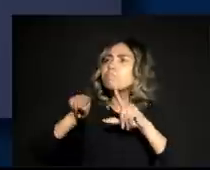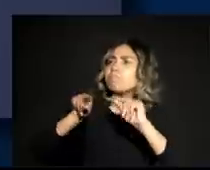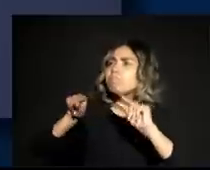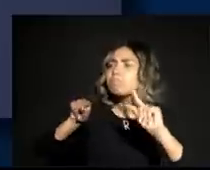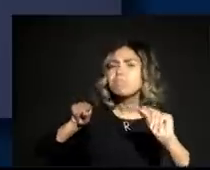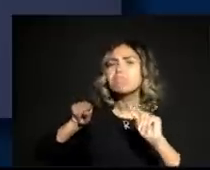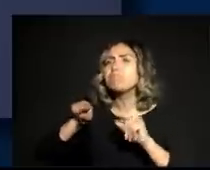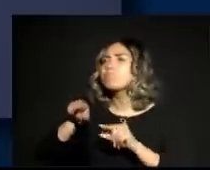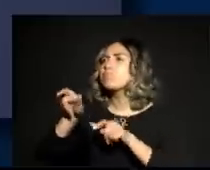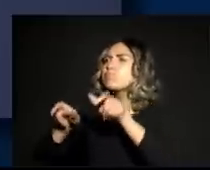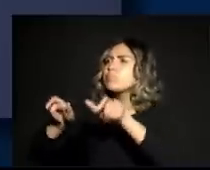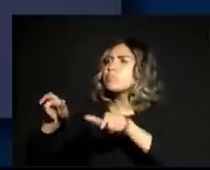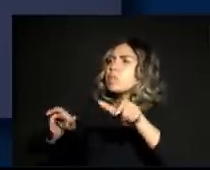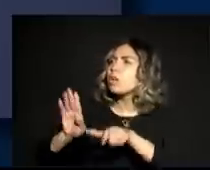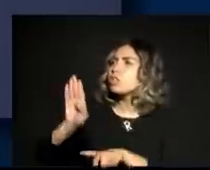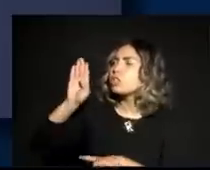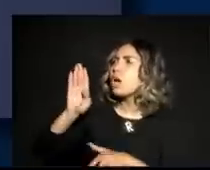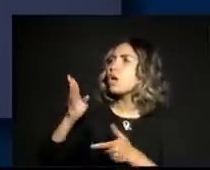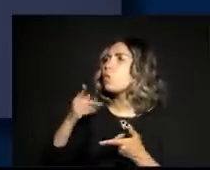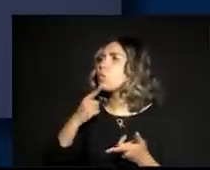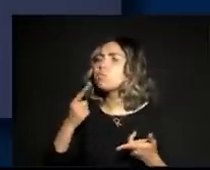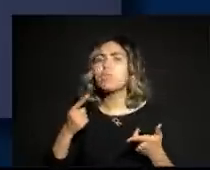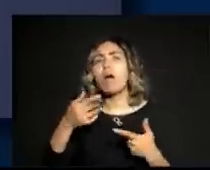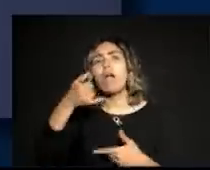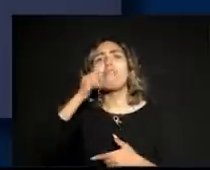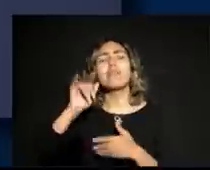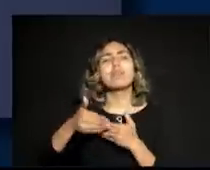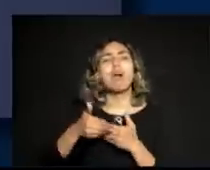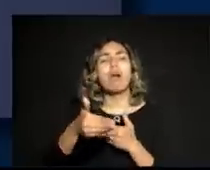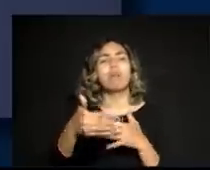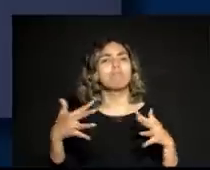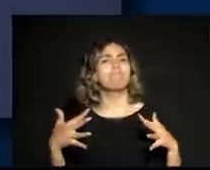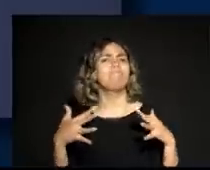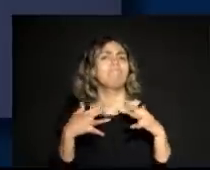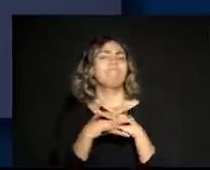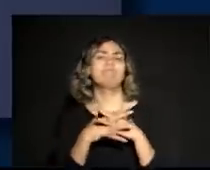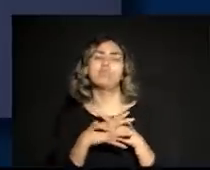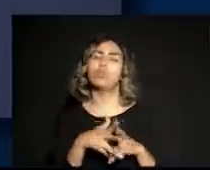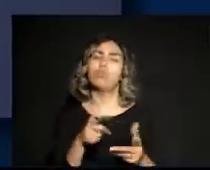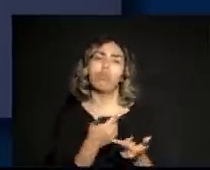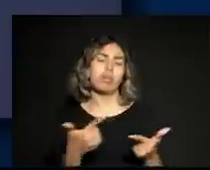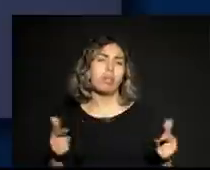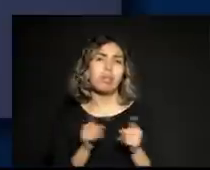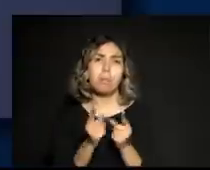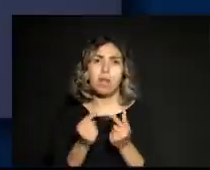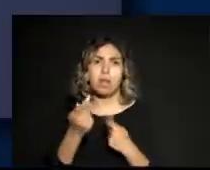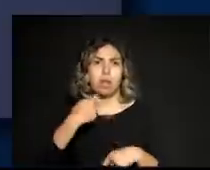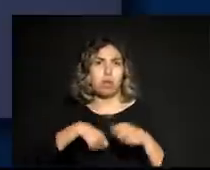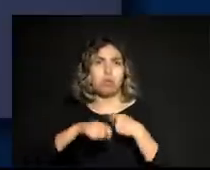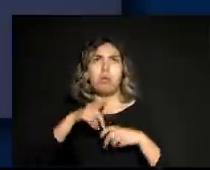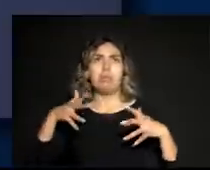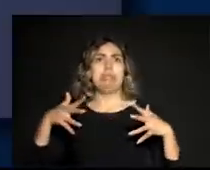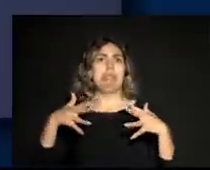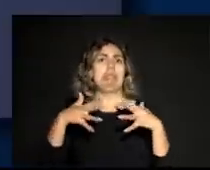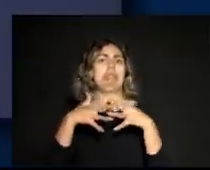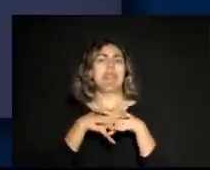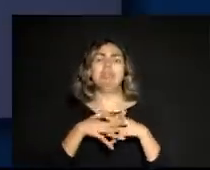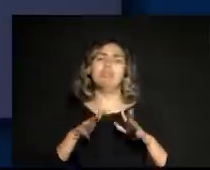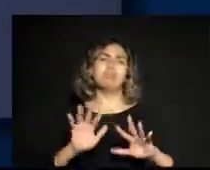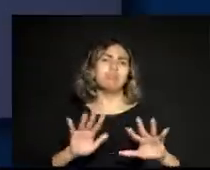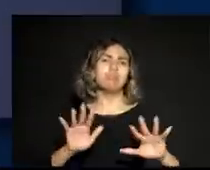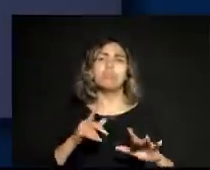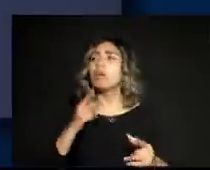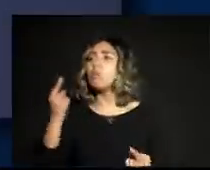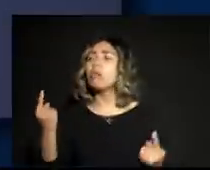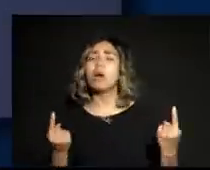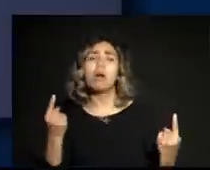políticas que todo mundo aqui Tem a certeza que não vai ter uma confusão é econômica no Brasil quem quer que ganha